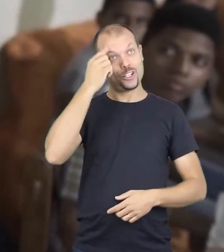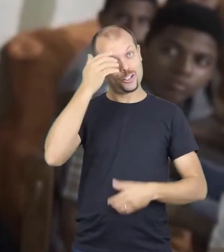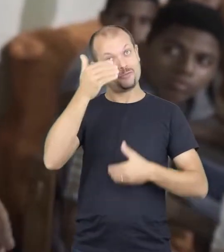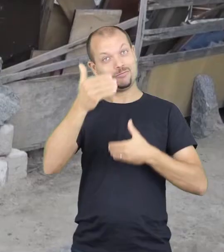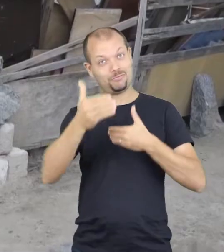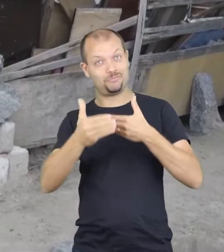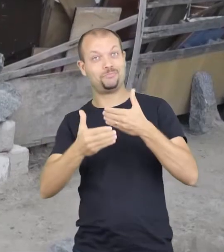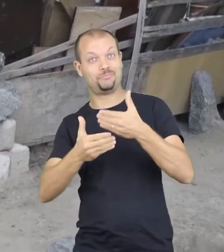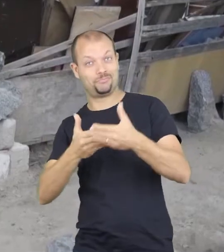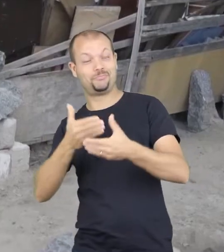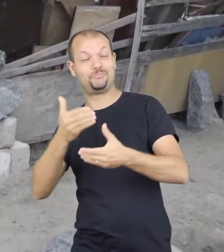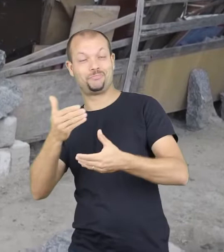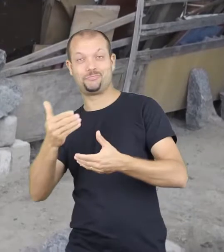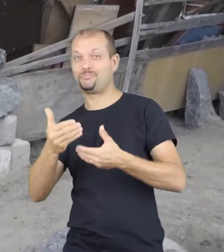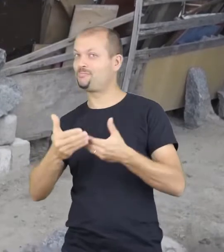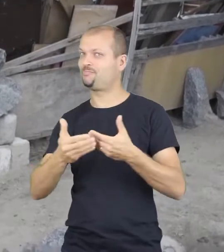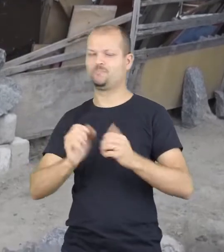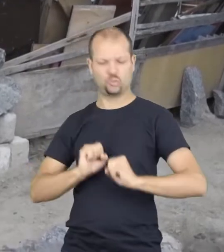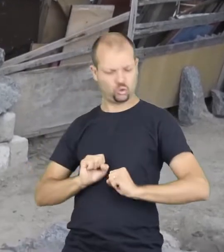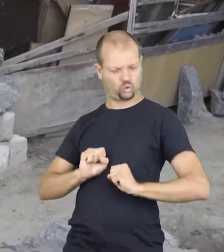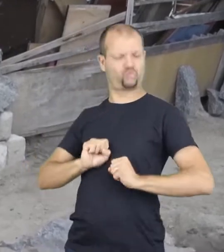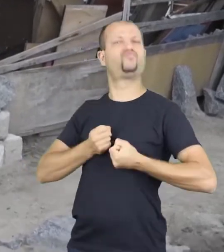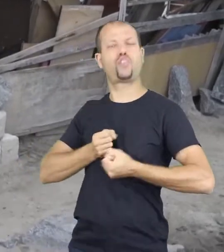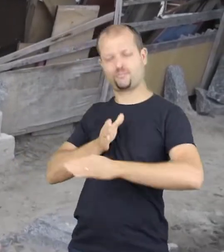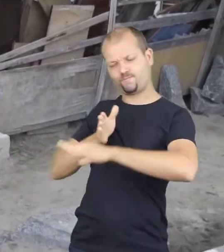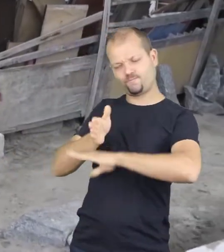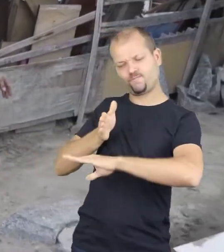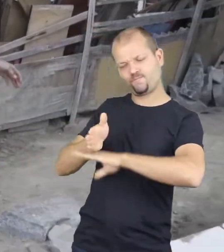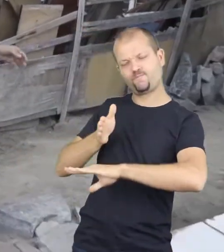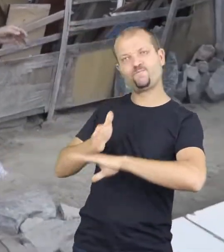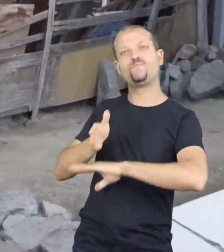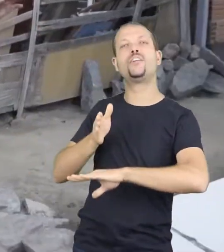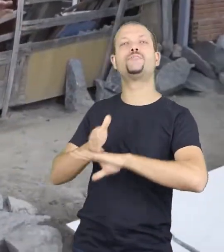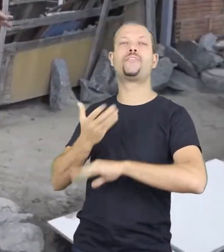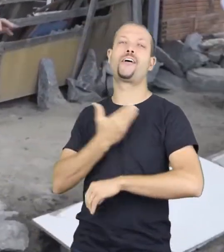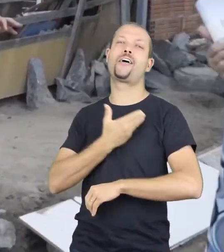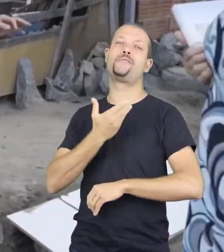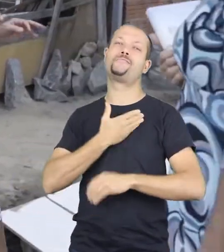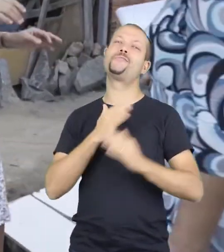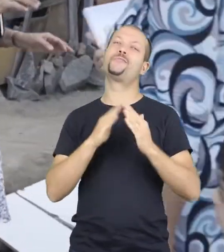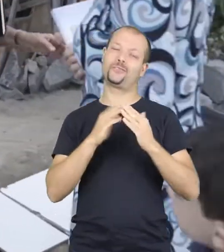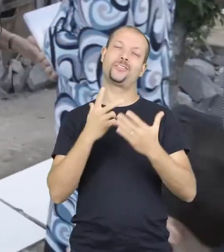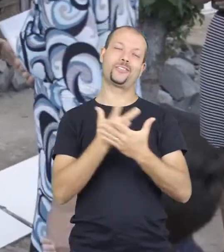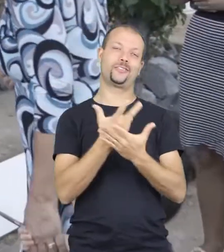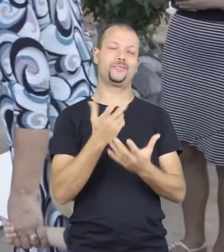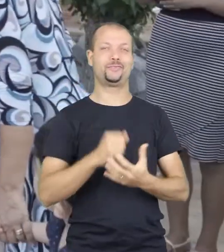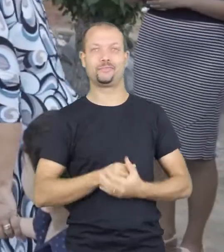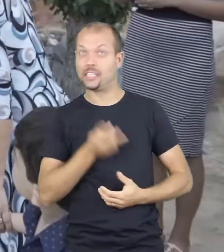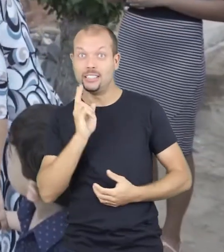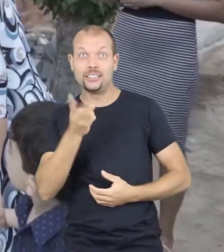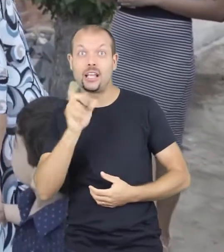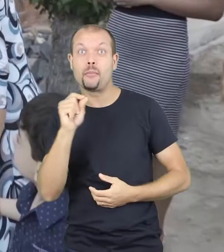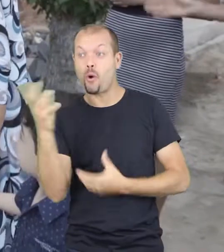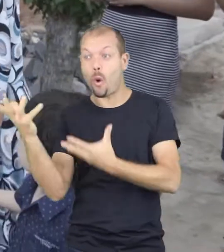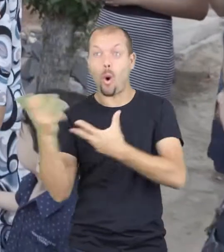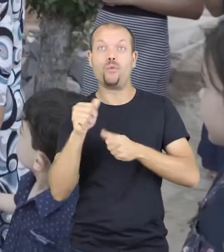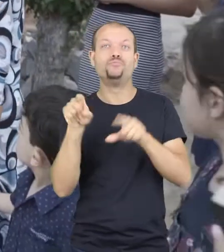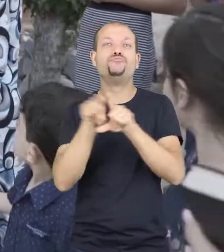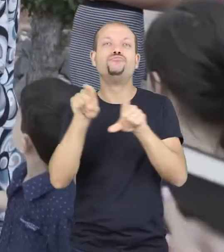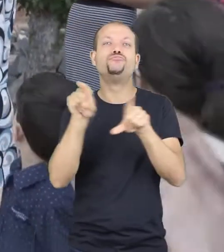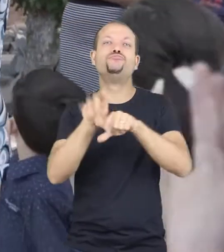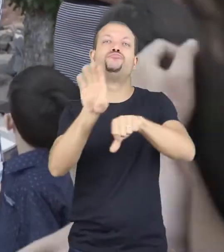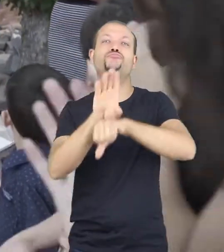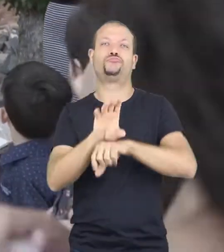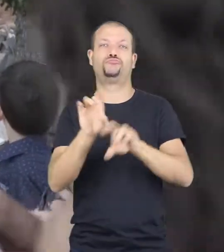após dia. Ela não media esforços para estar com os novos amigos da igreja. Sempre os convidava